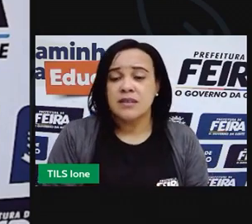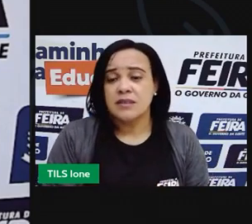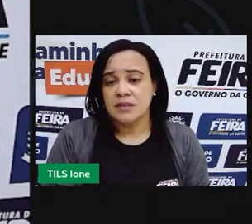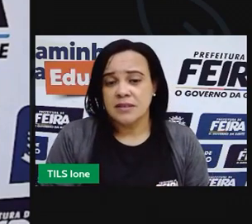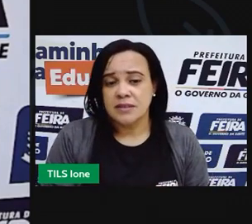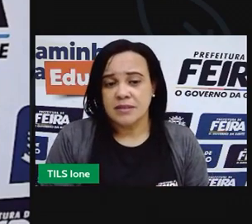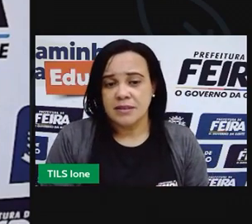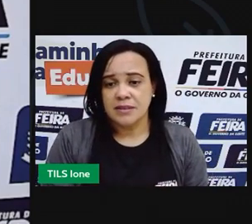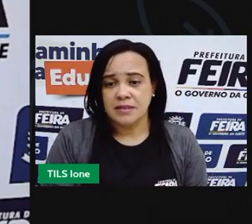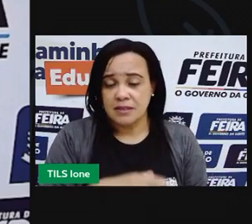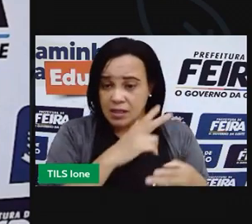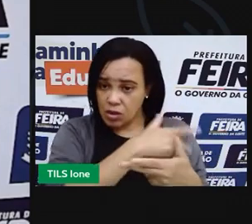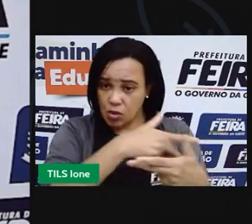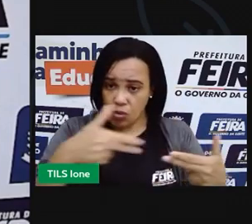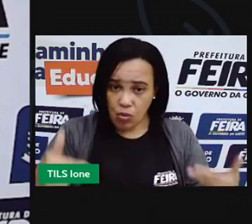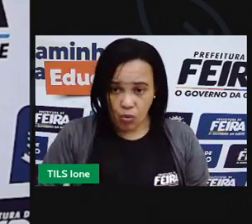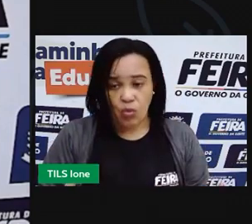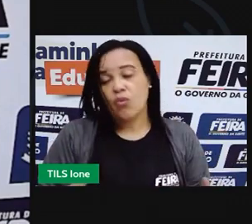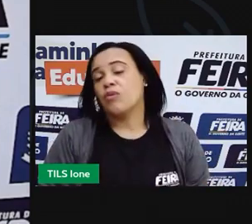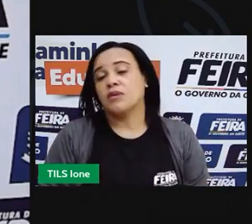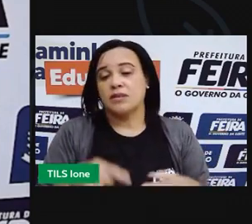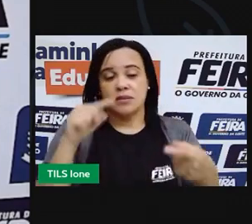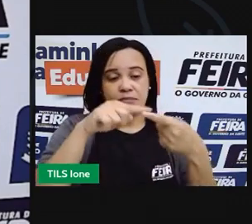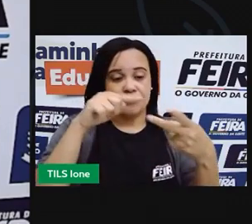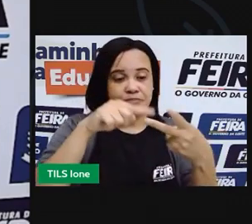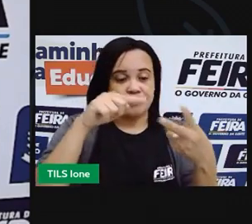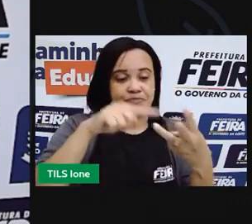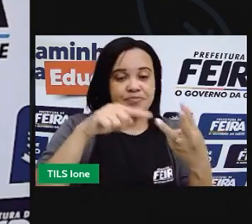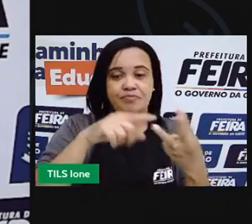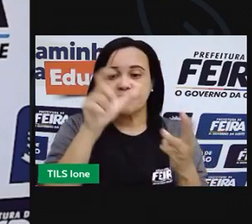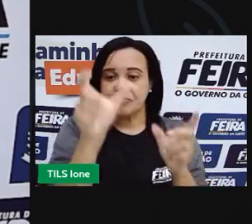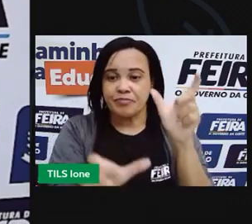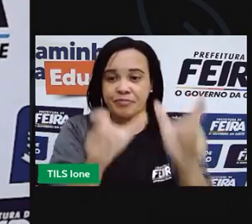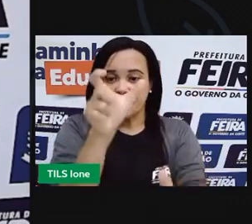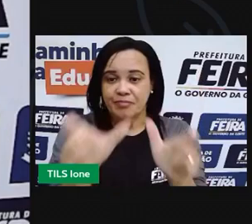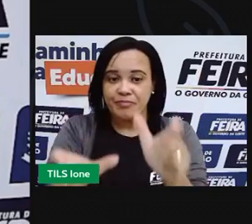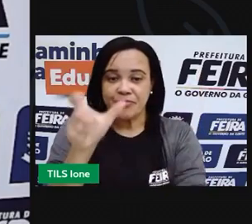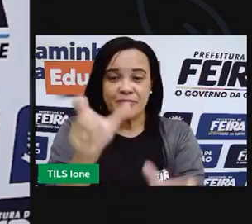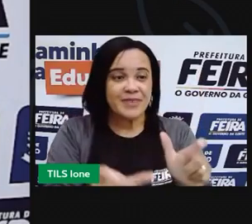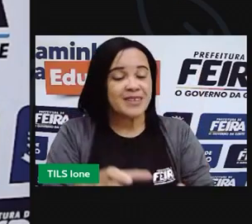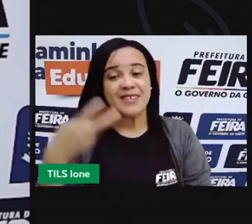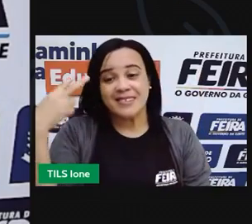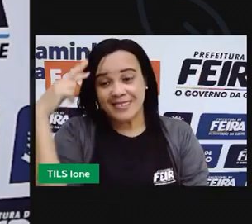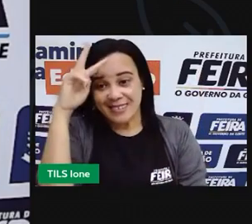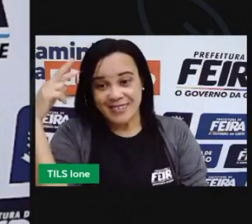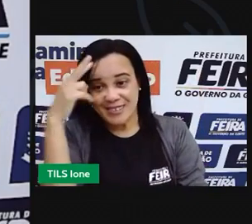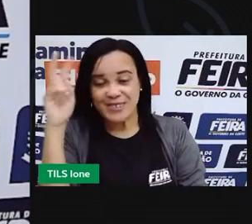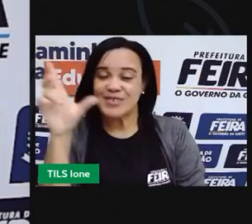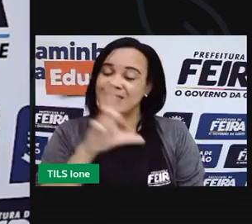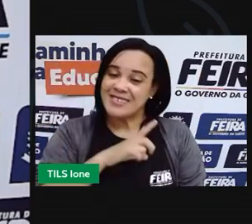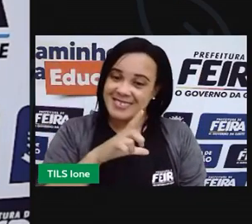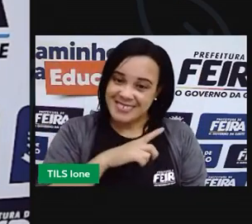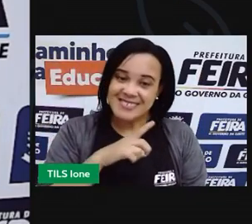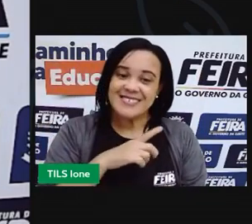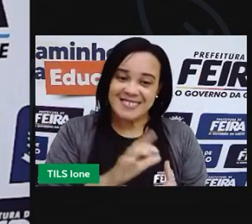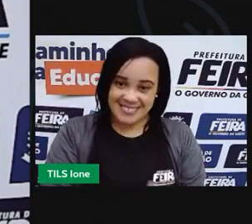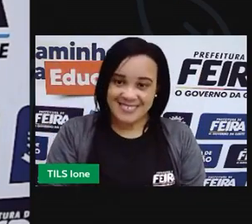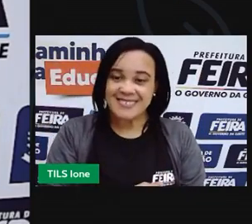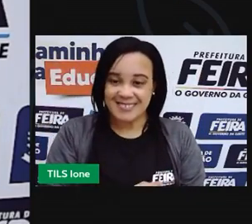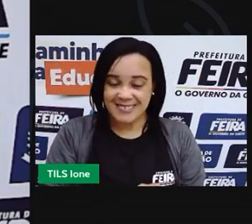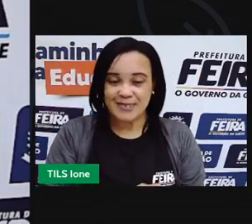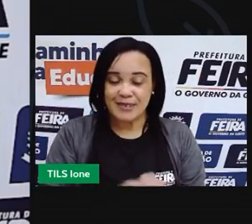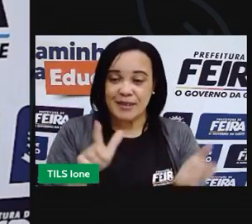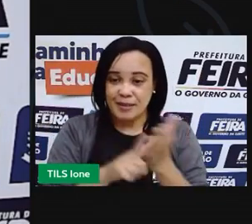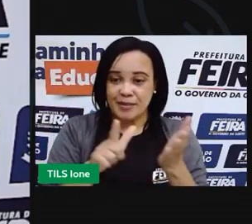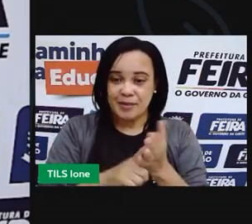Esses objetos vão representar os personagens da história. Aqui é um rolo de papel